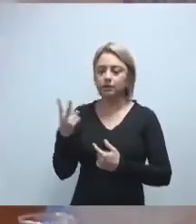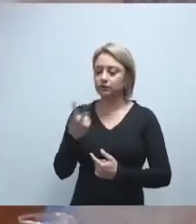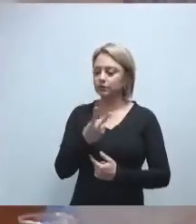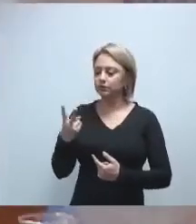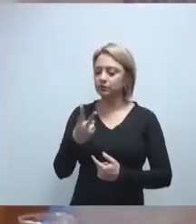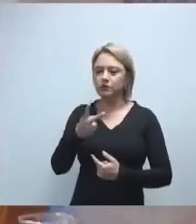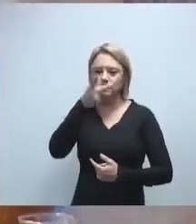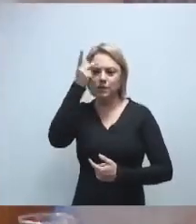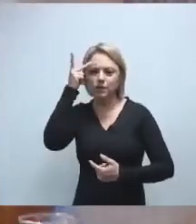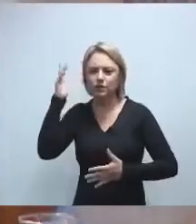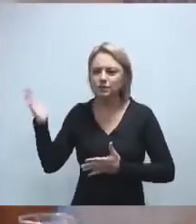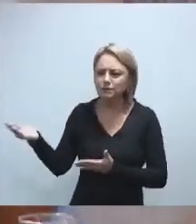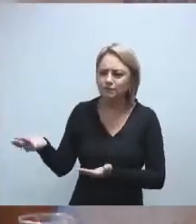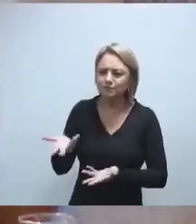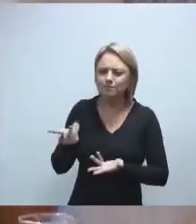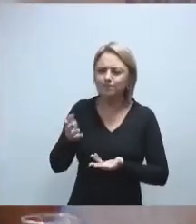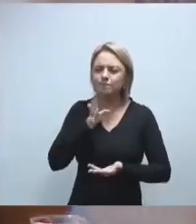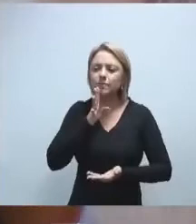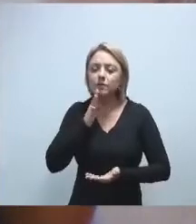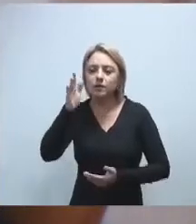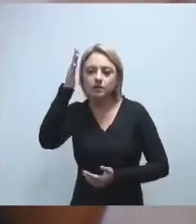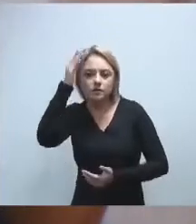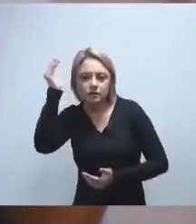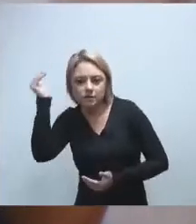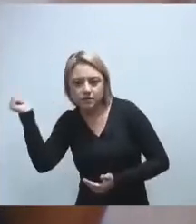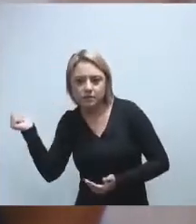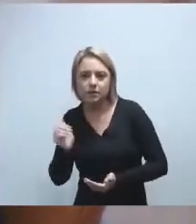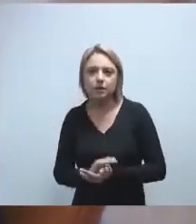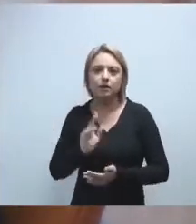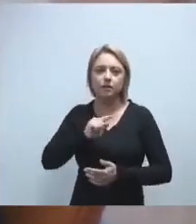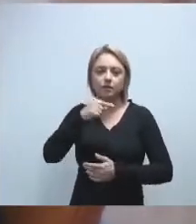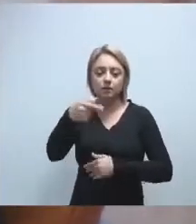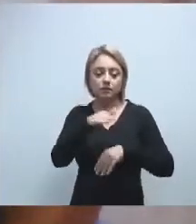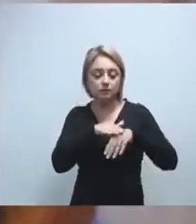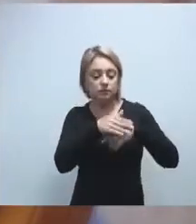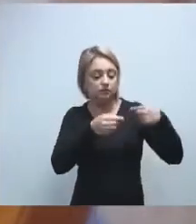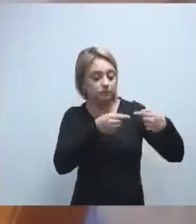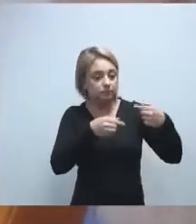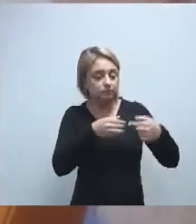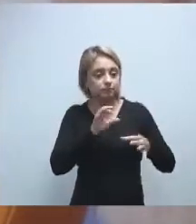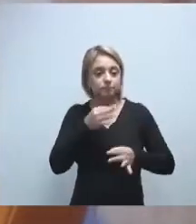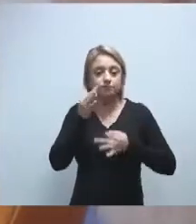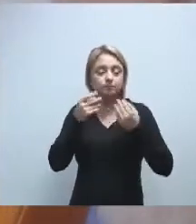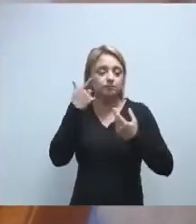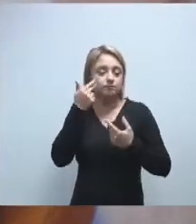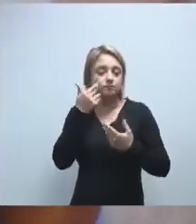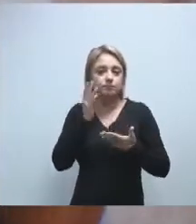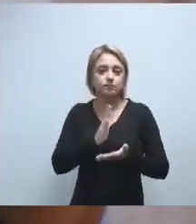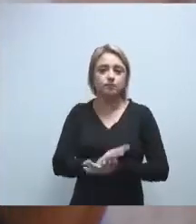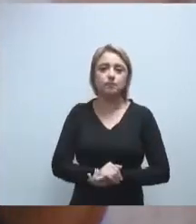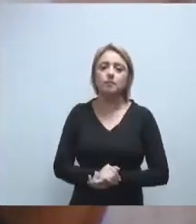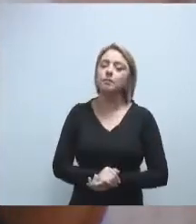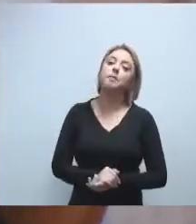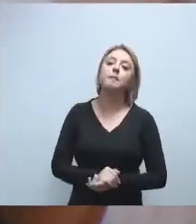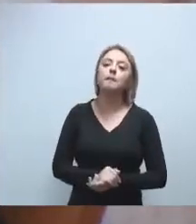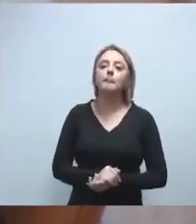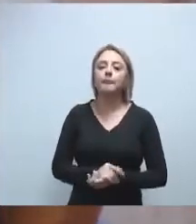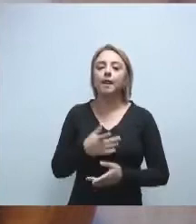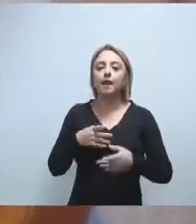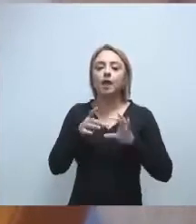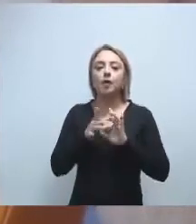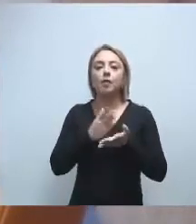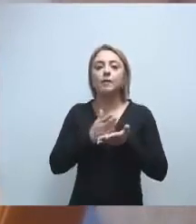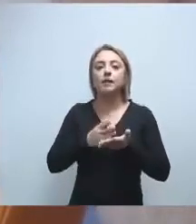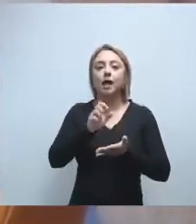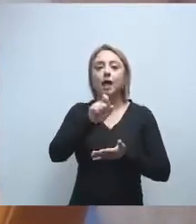mais é por demais conhecidas vão passar aqui pra esse nosso bate-papo informal pessoalmente não me permito segundo o ator ele se